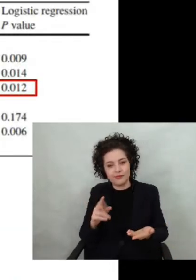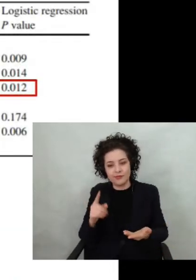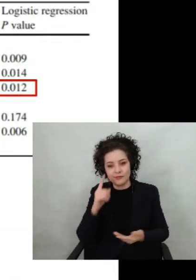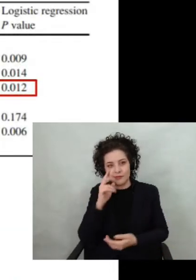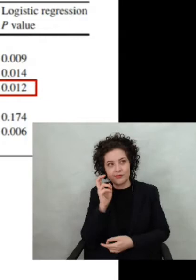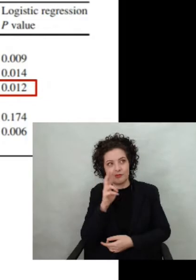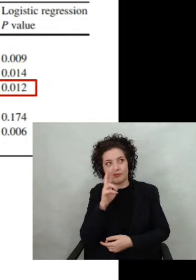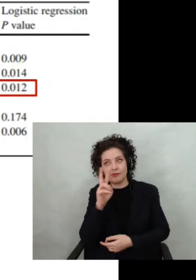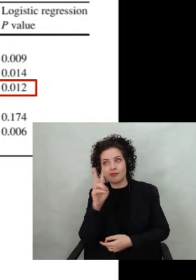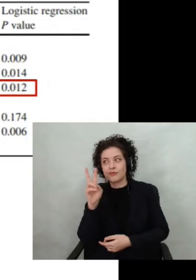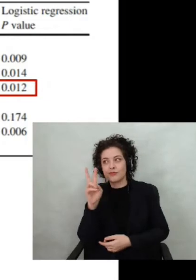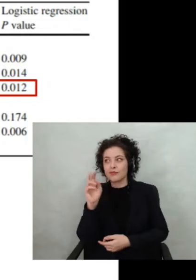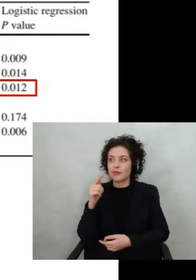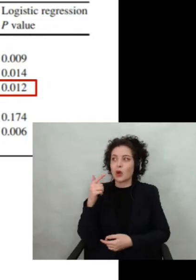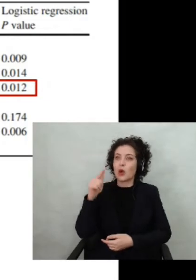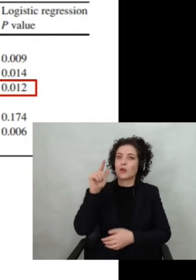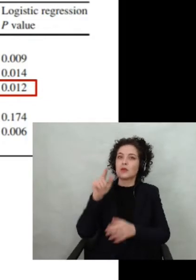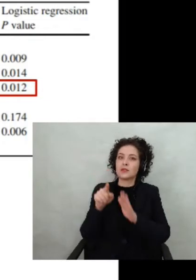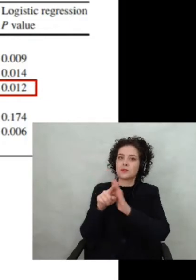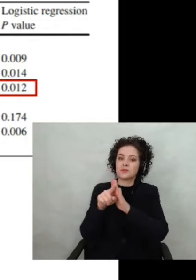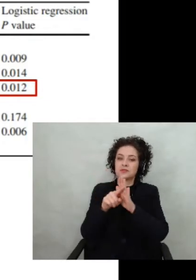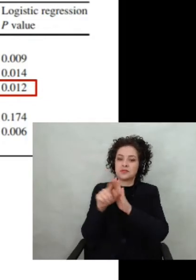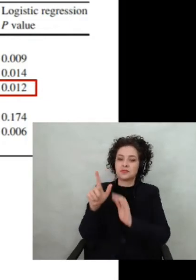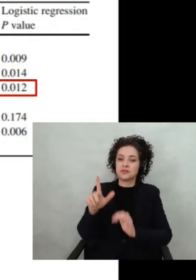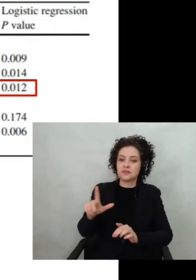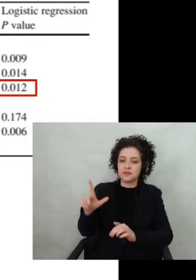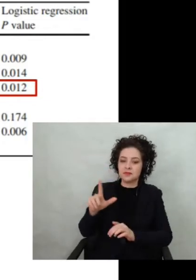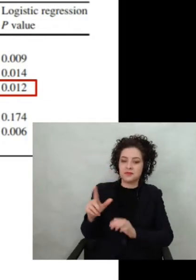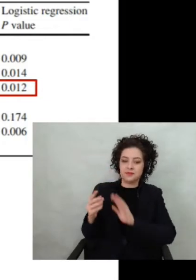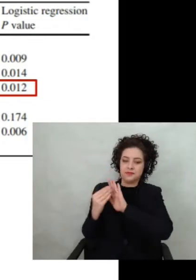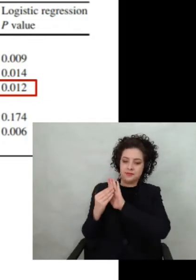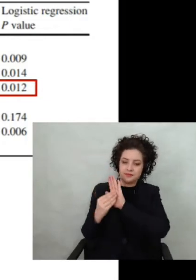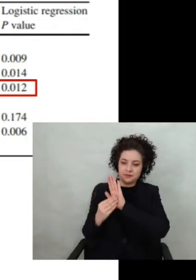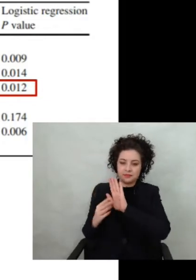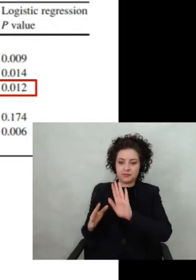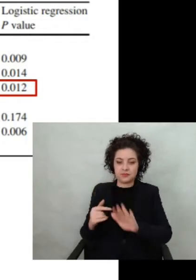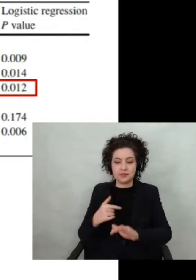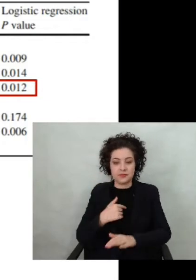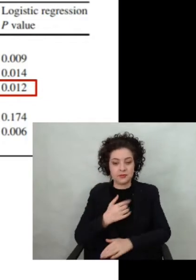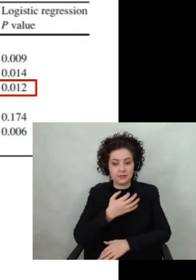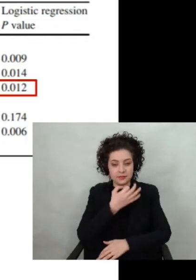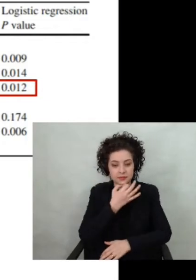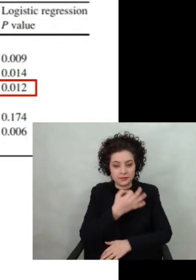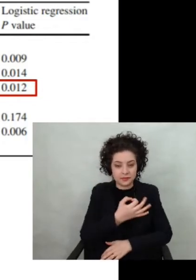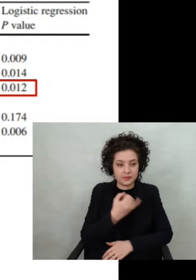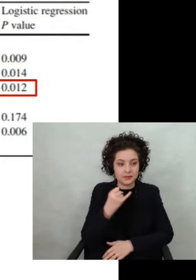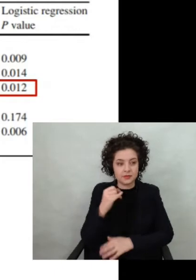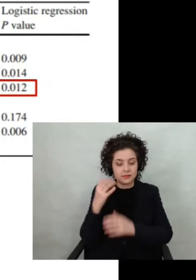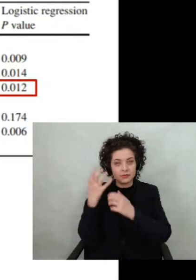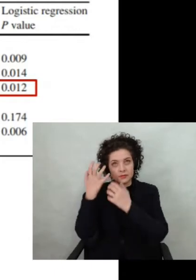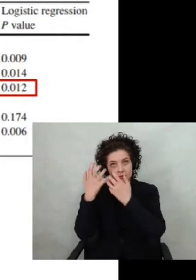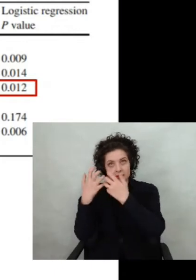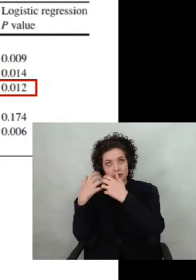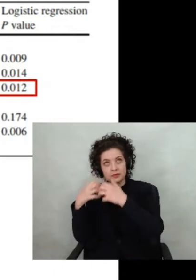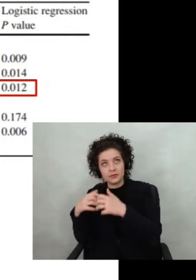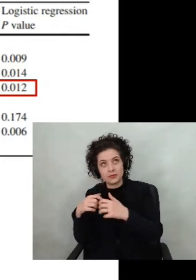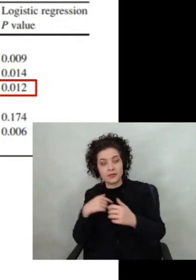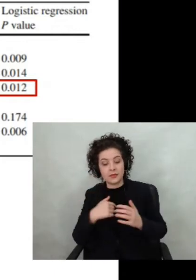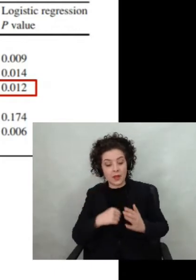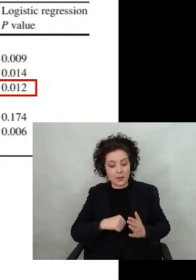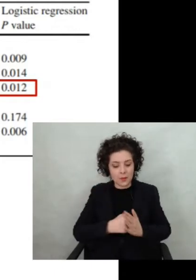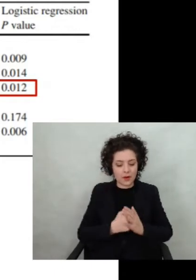que tem descritos na literatura. E eu, particularmente, entendo que se o racional é você bloquear a ação do